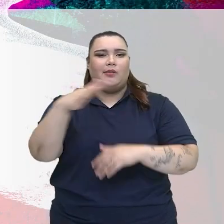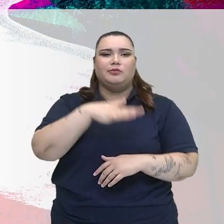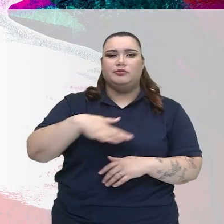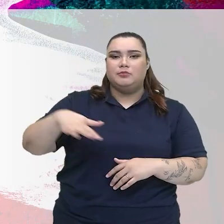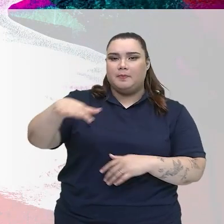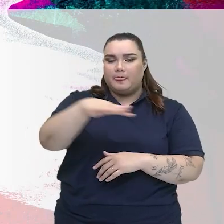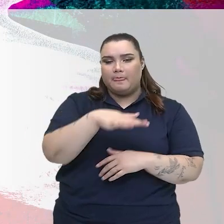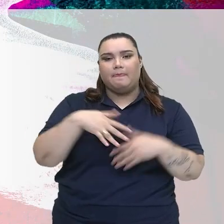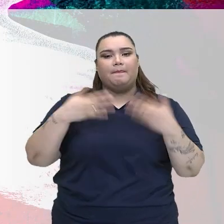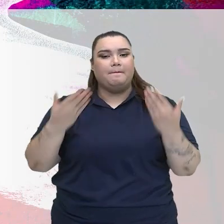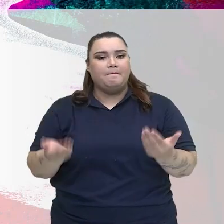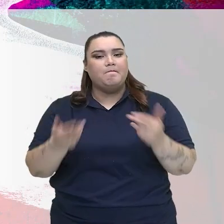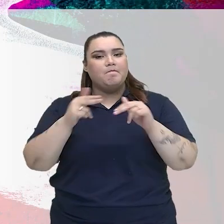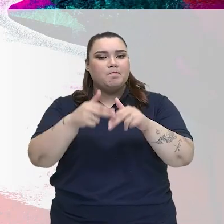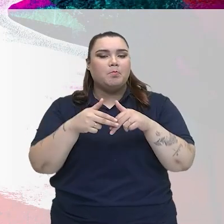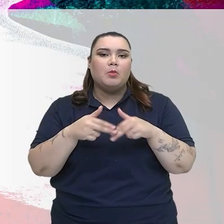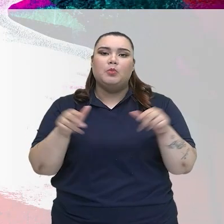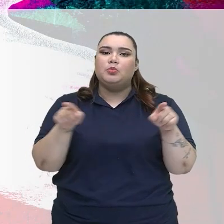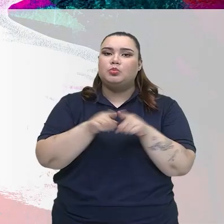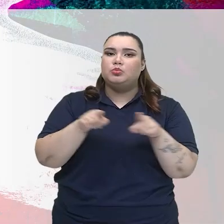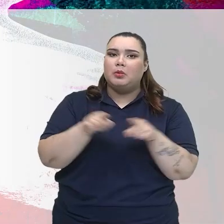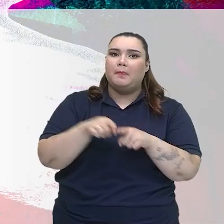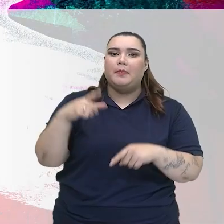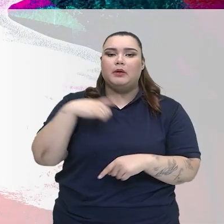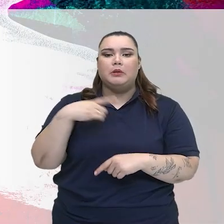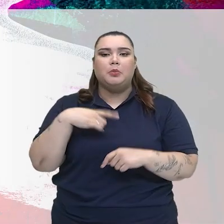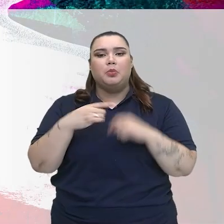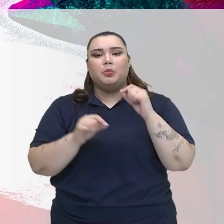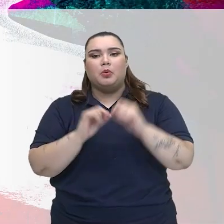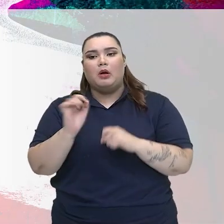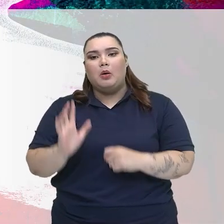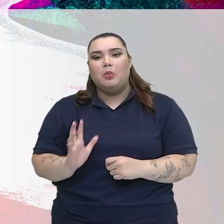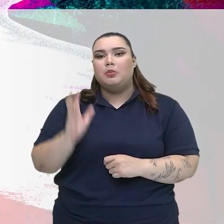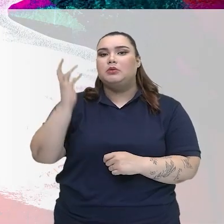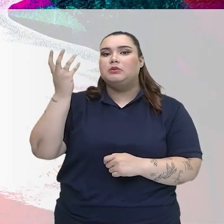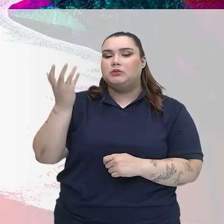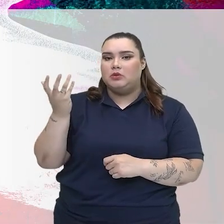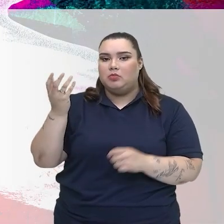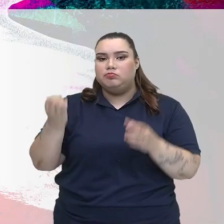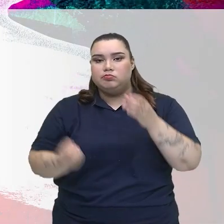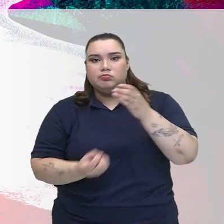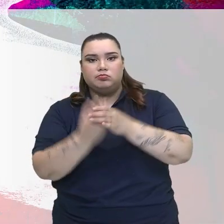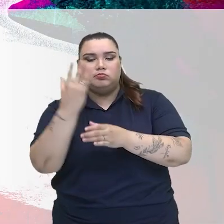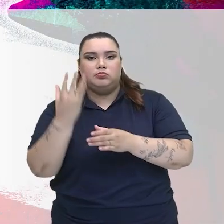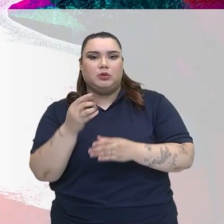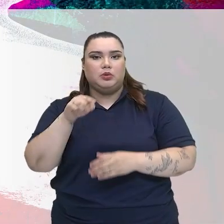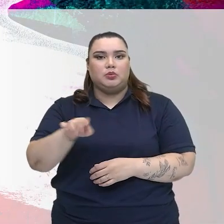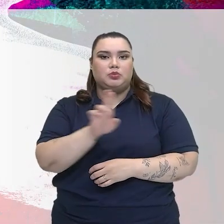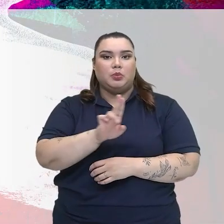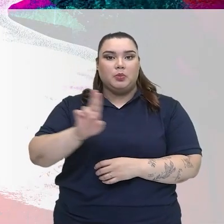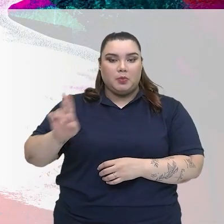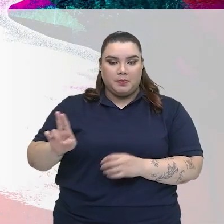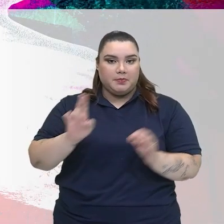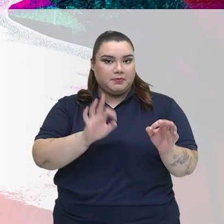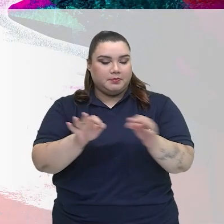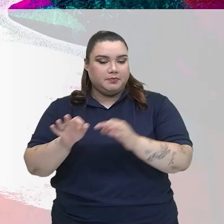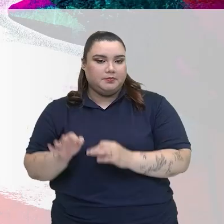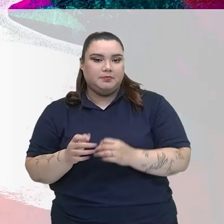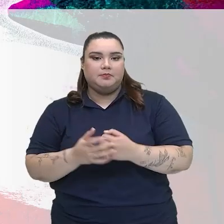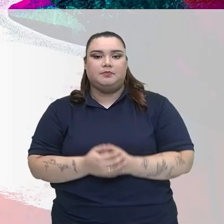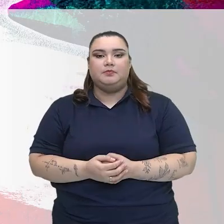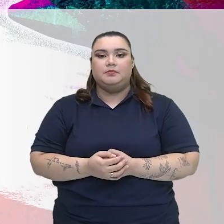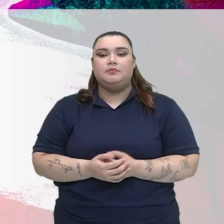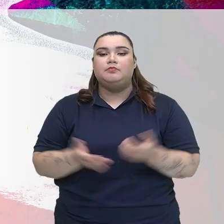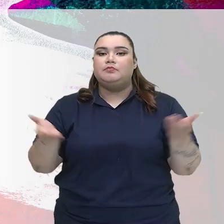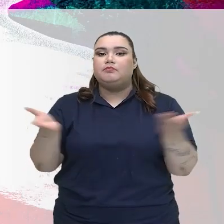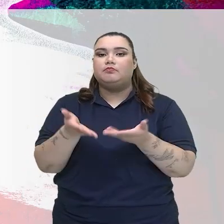conta disso também foi o que ocasionou o surgimento desse nome, tá bom? Agora vamos